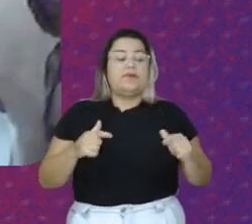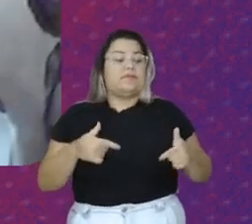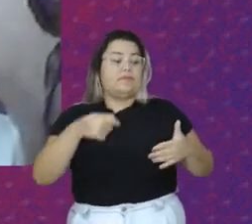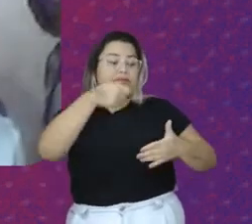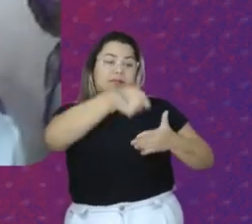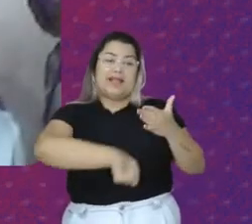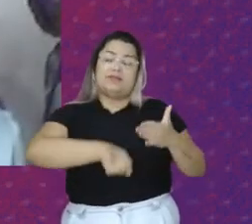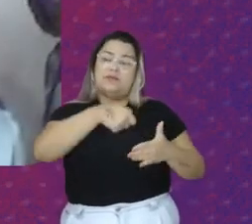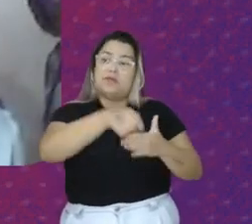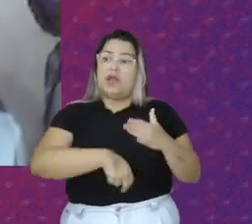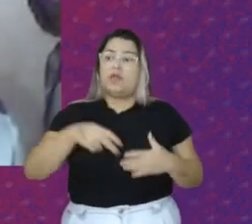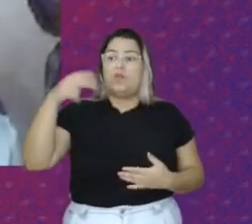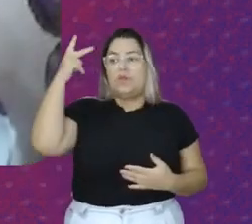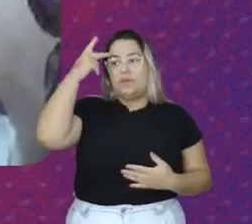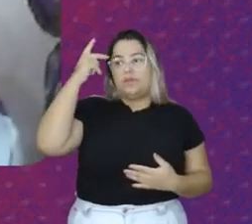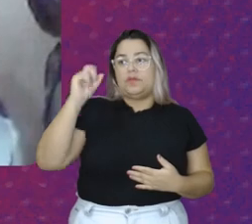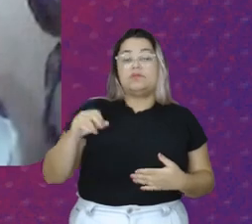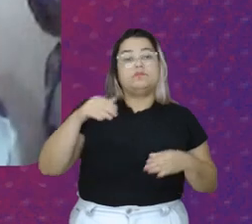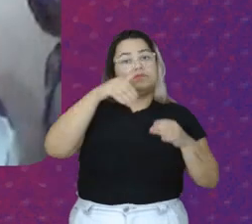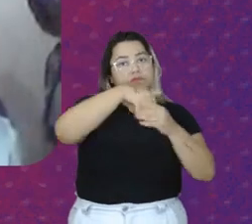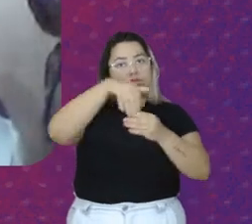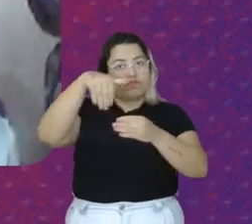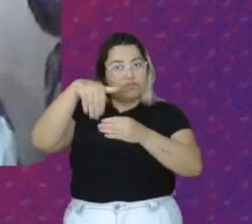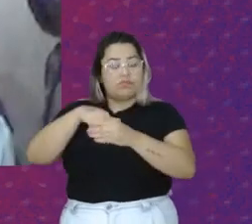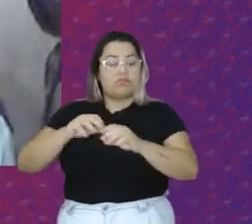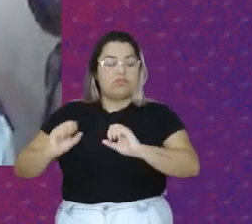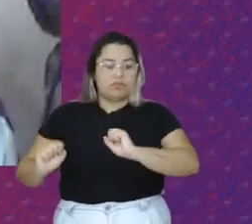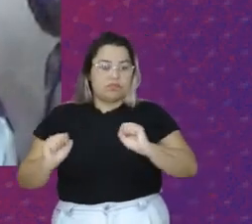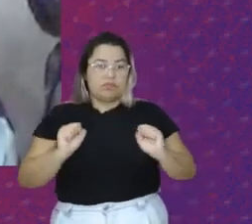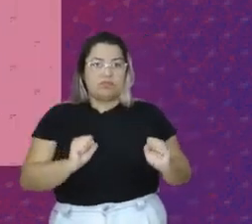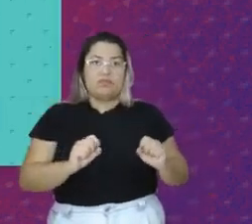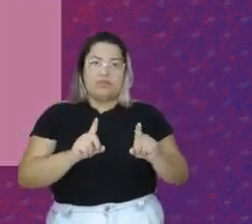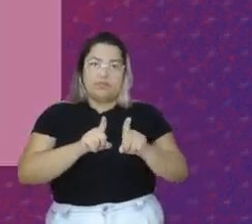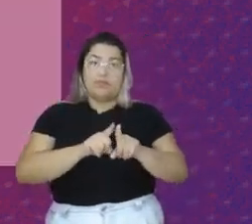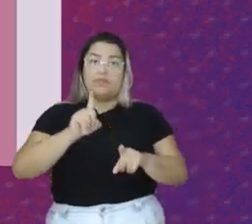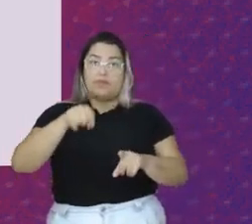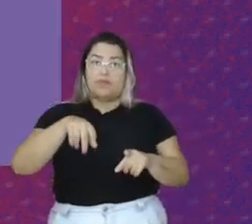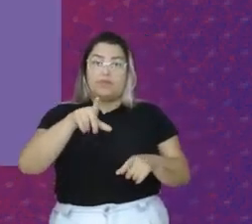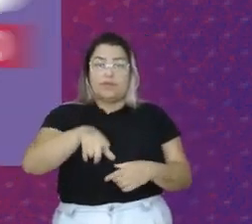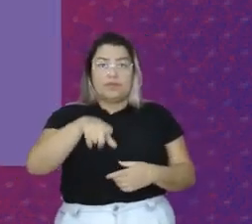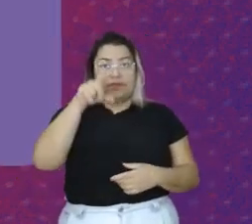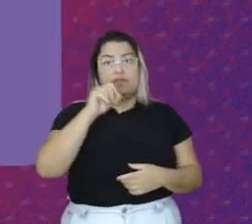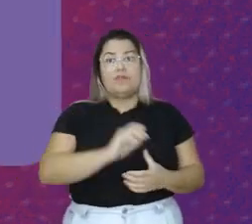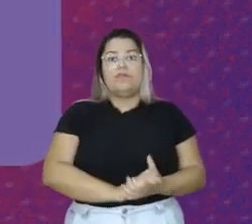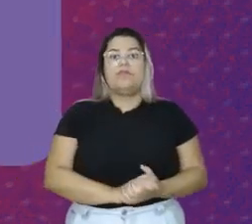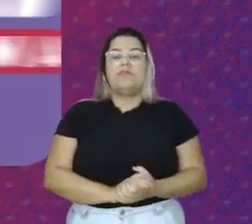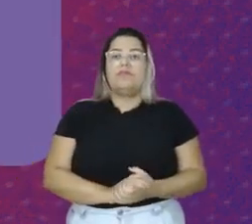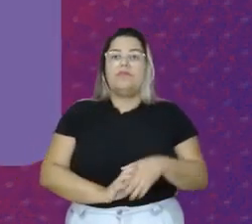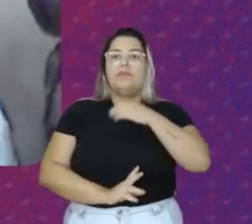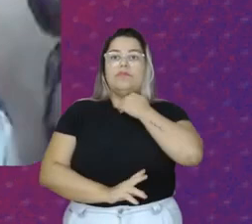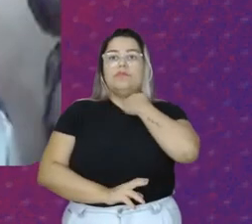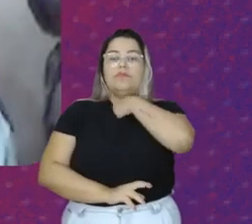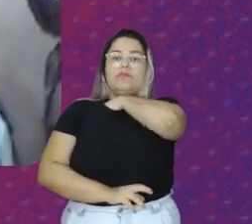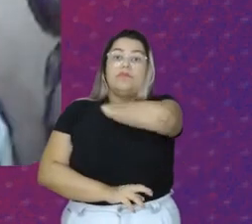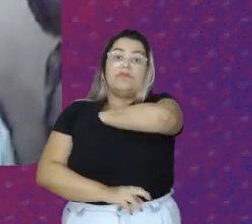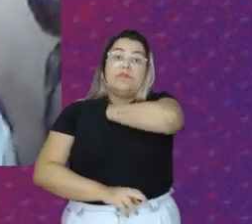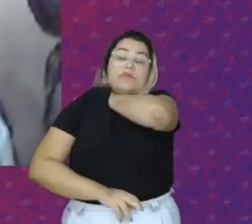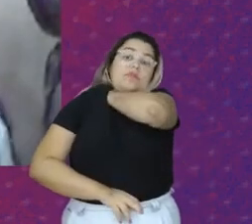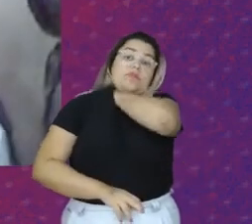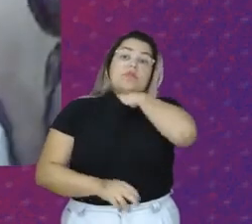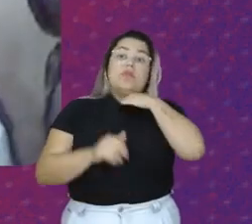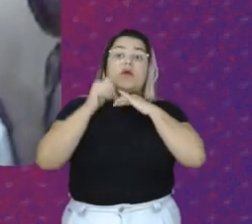batalhou para que nessas eleições pudéssemos ser eleitas. Para que as